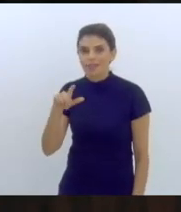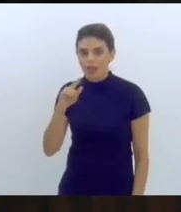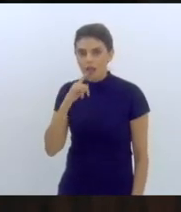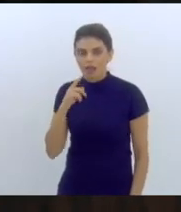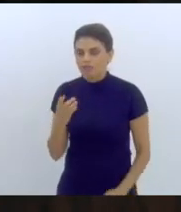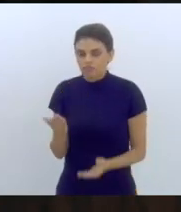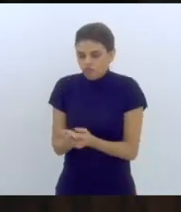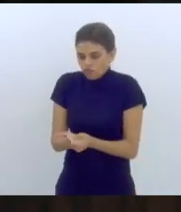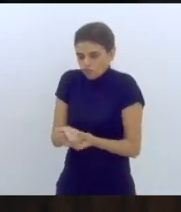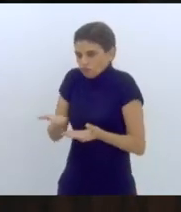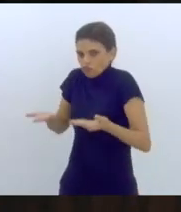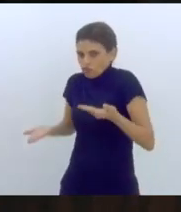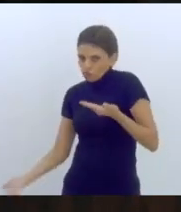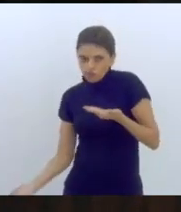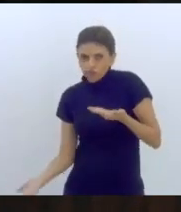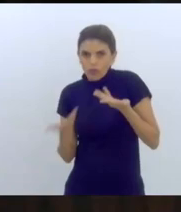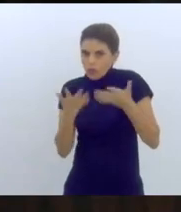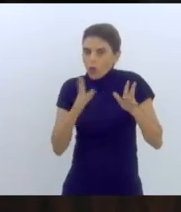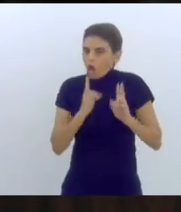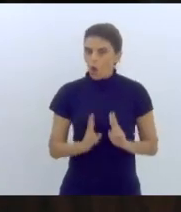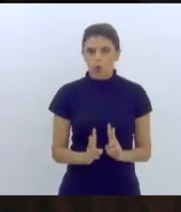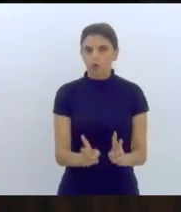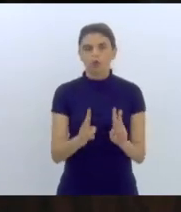Retirado de pauta a pedido do autor.